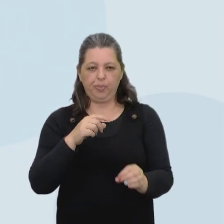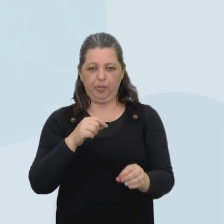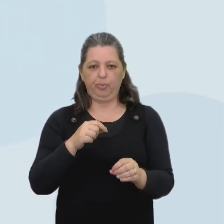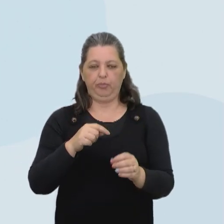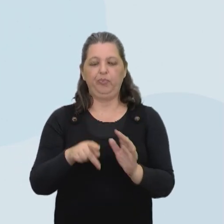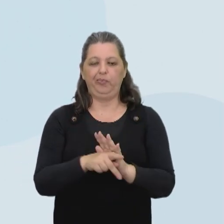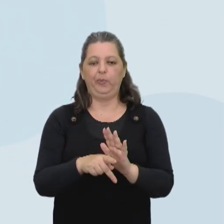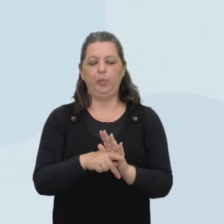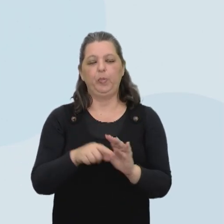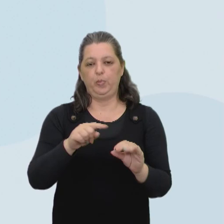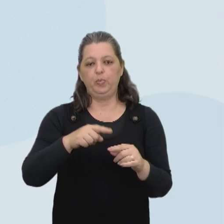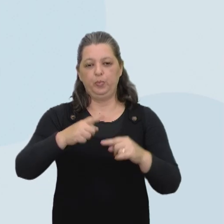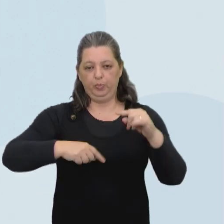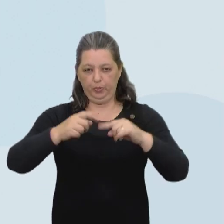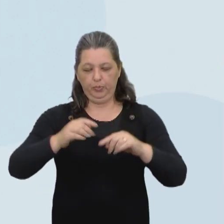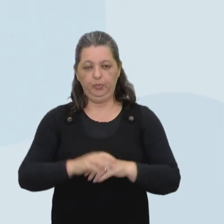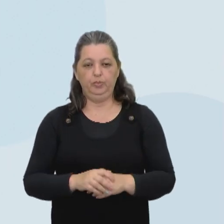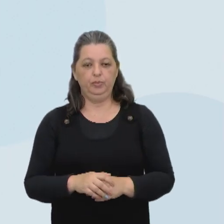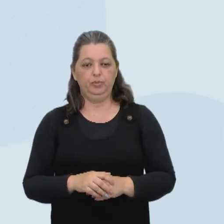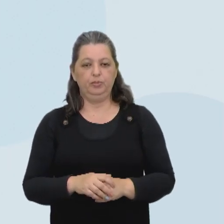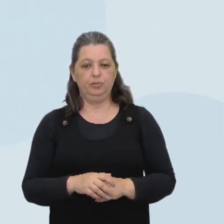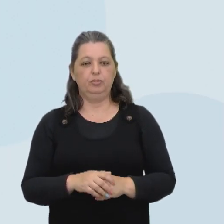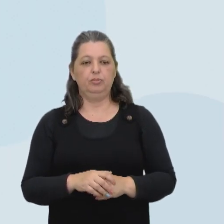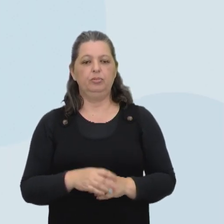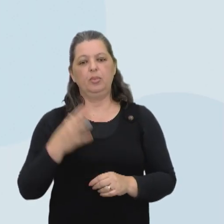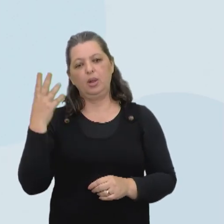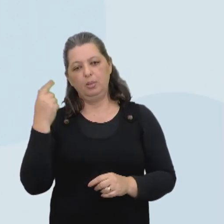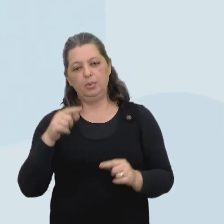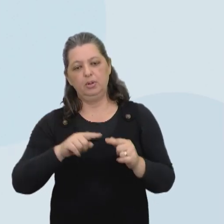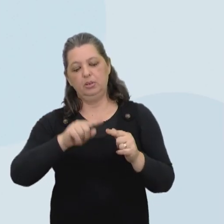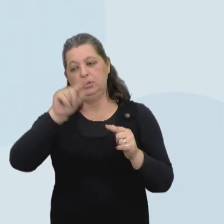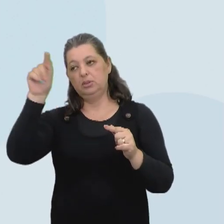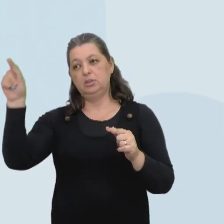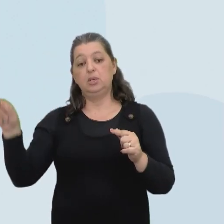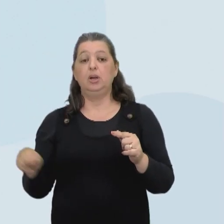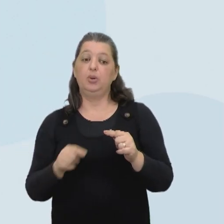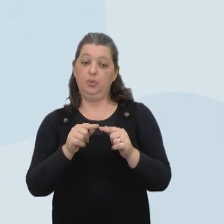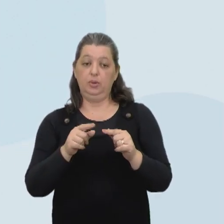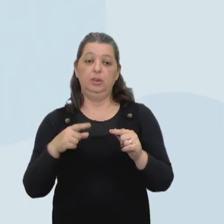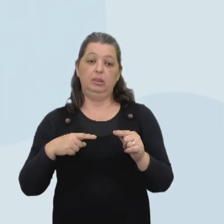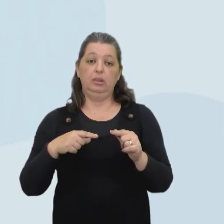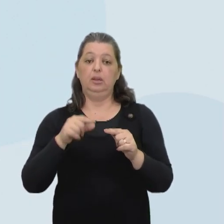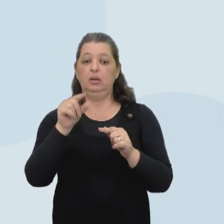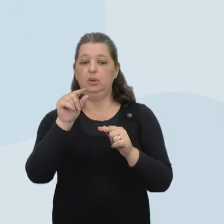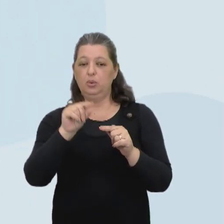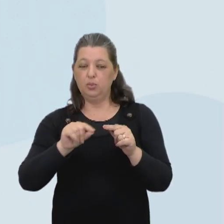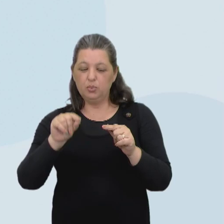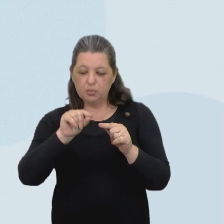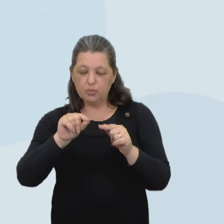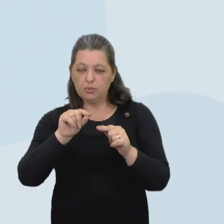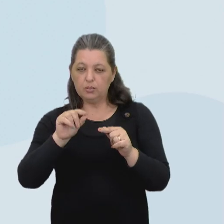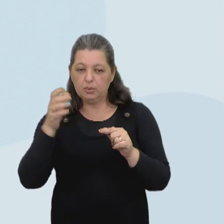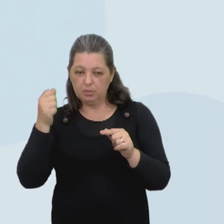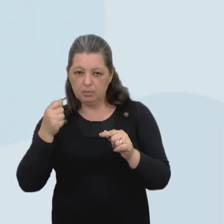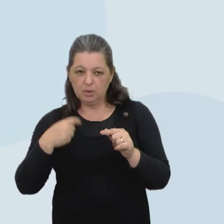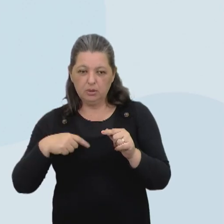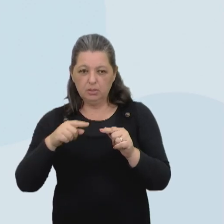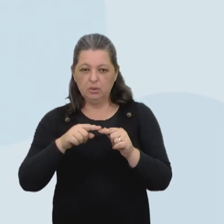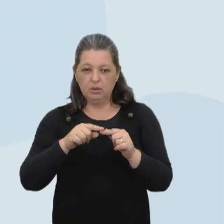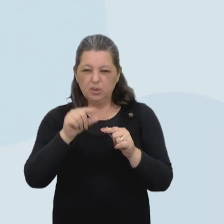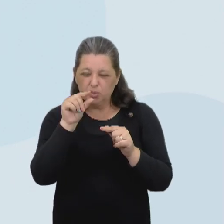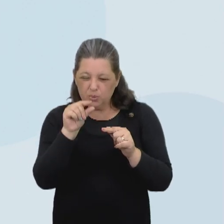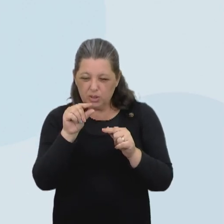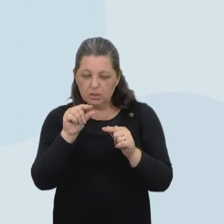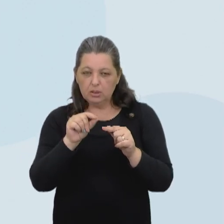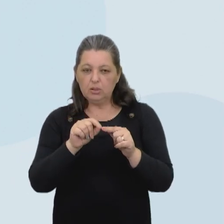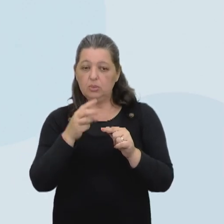para encaixe no equipamento, tá bom. Então tô vendo aí bonito um círculo e tô vendo que dentro tem um outro círculo em branquinho. Ah, e tem uma medida ali 3,